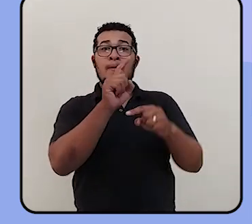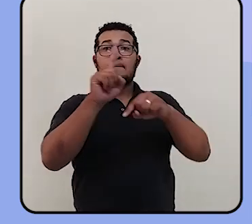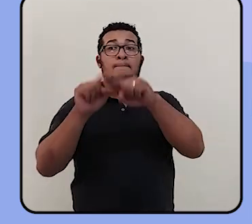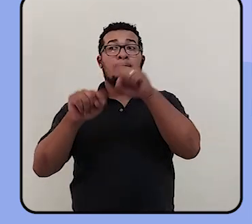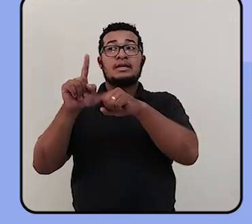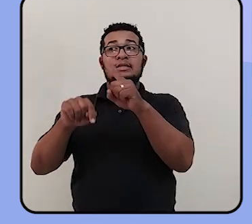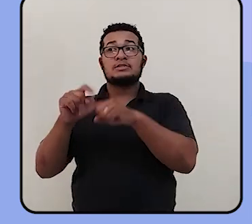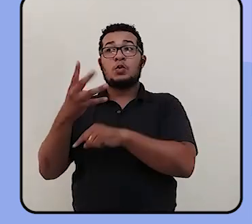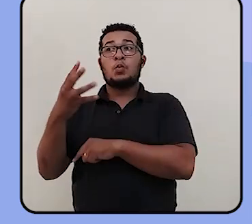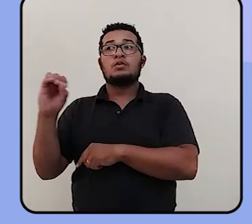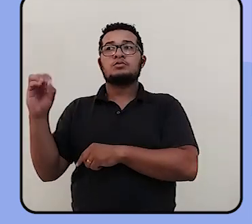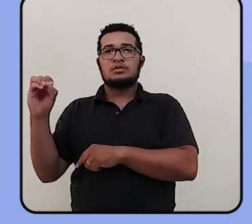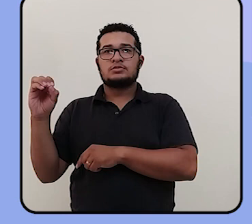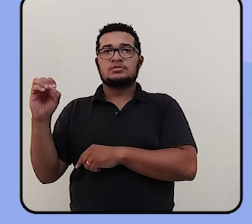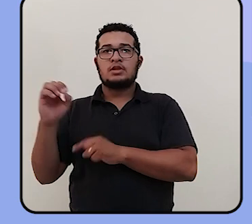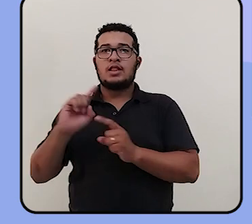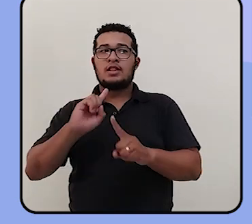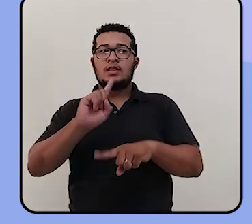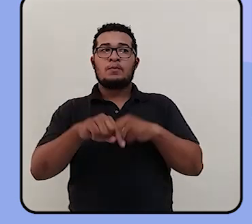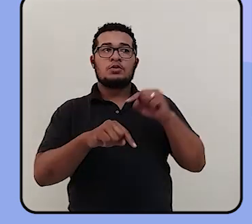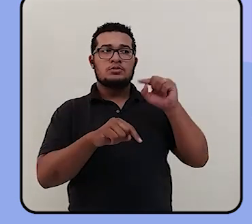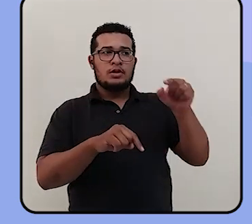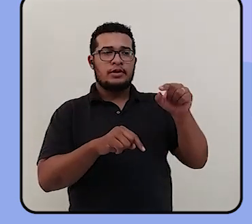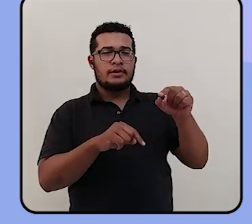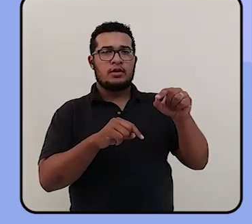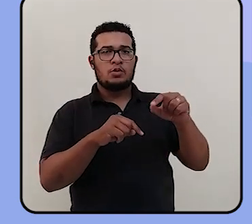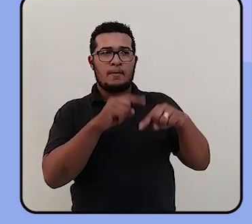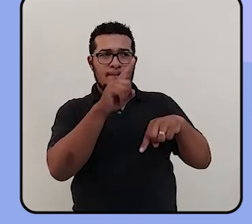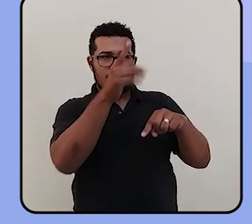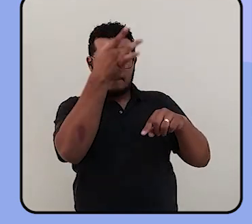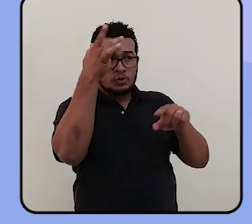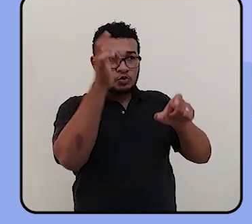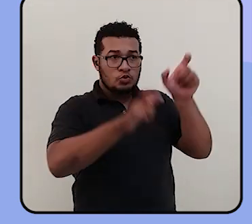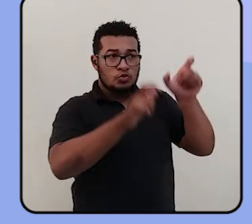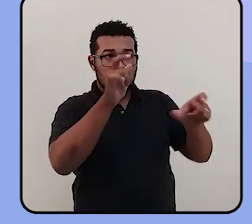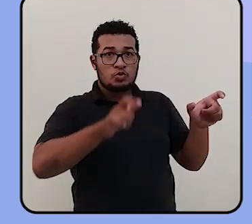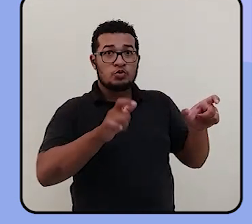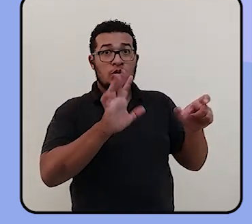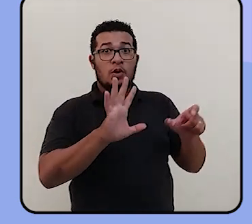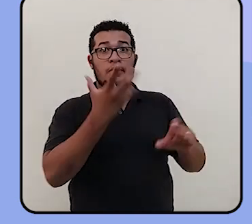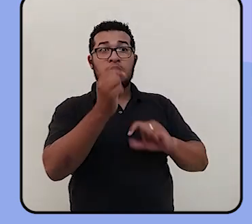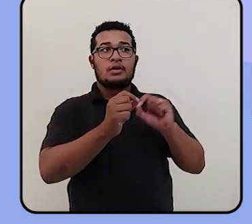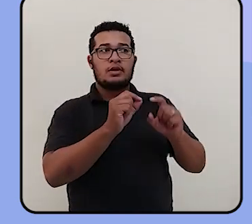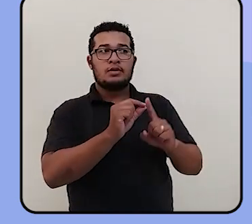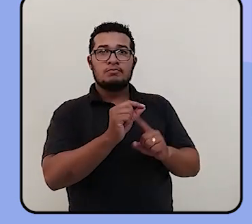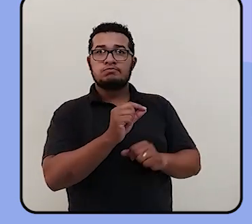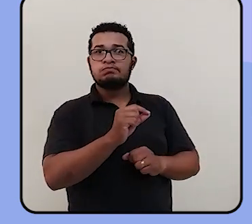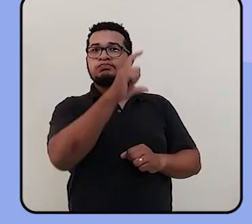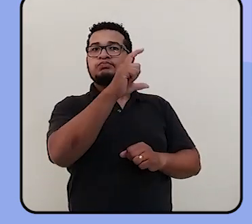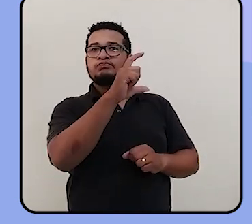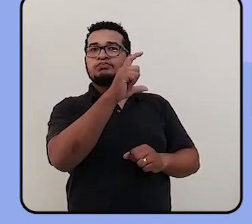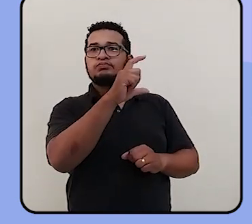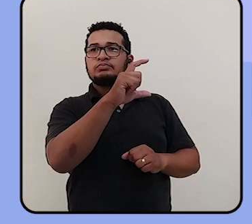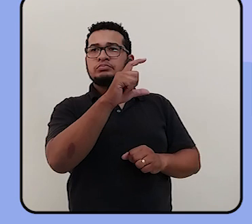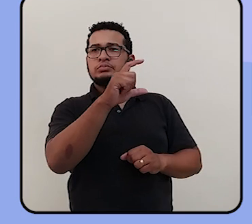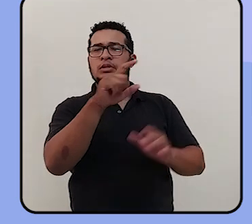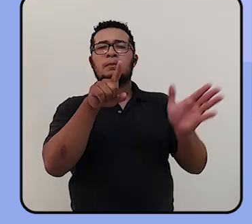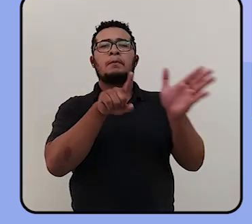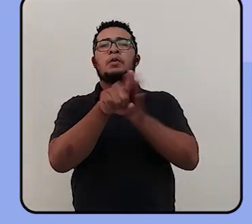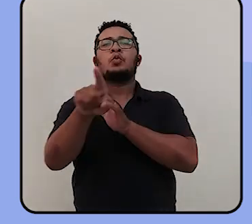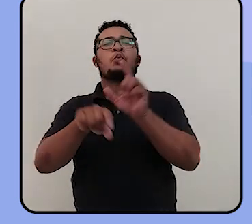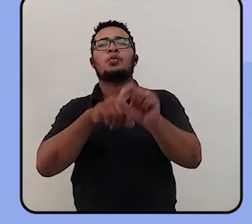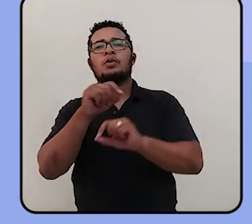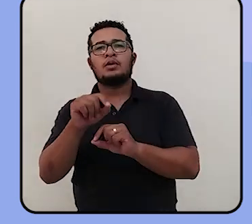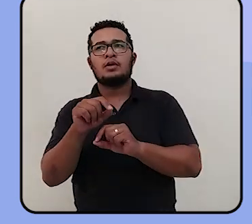400 peças. No segundo momento, a quantidade de operários vai aumentar. E aí eu